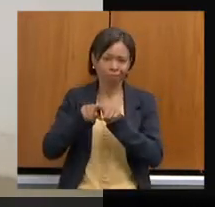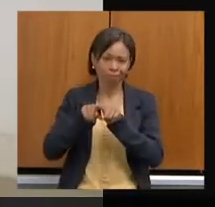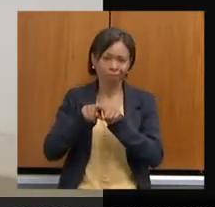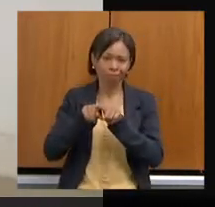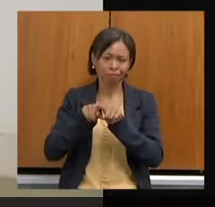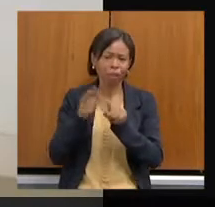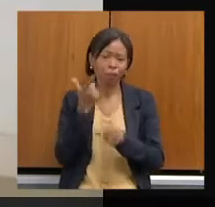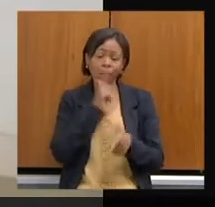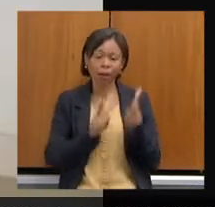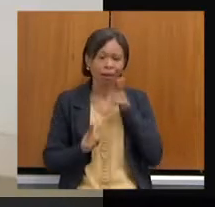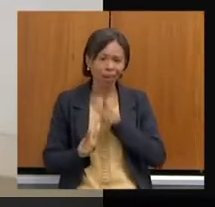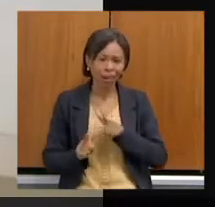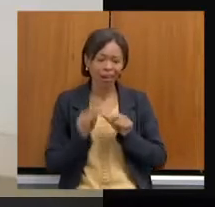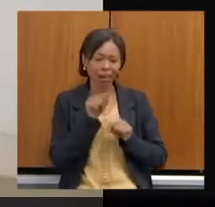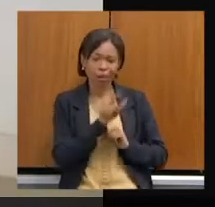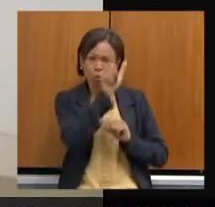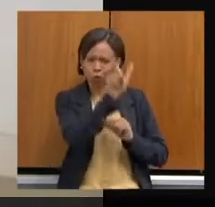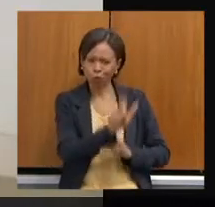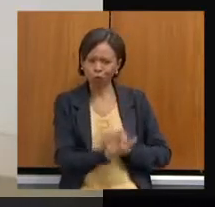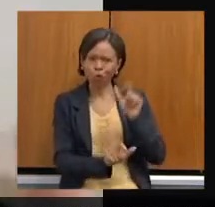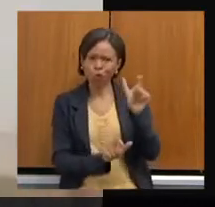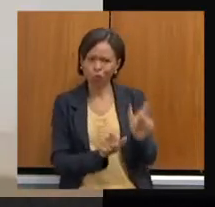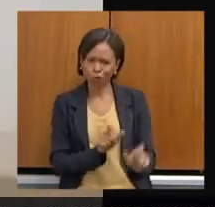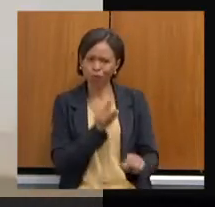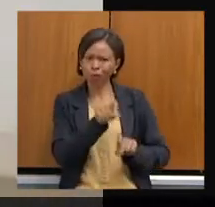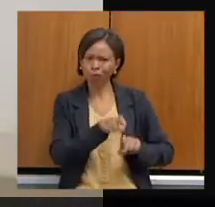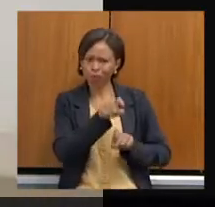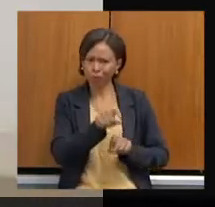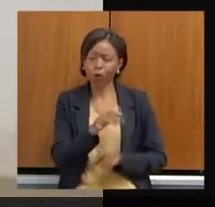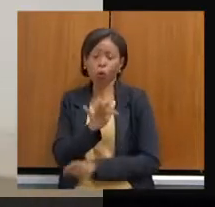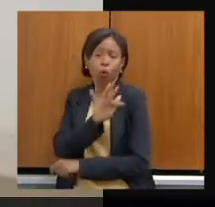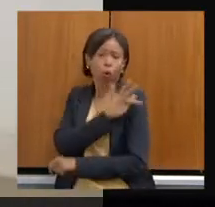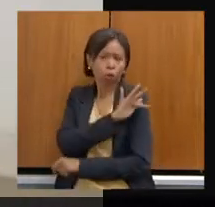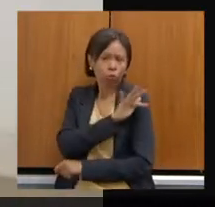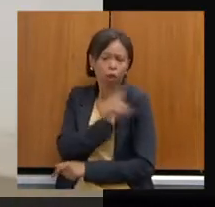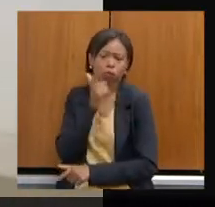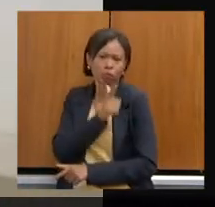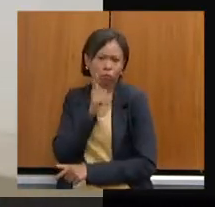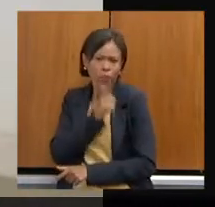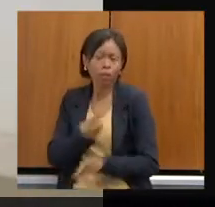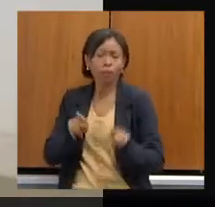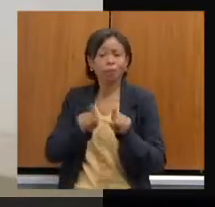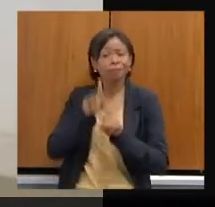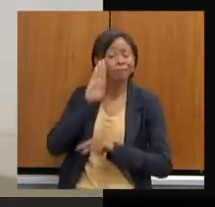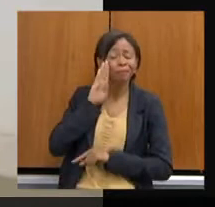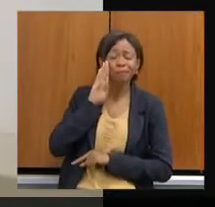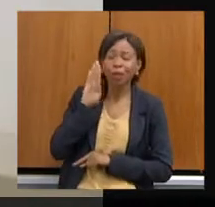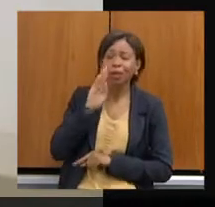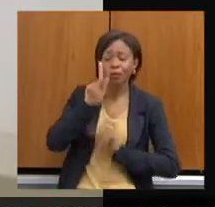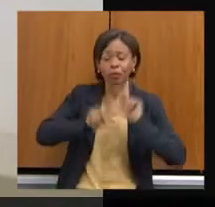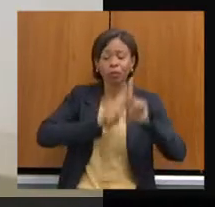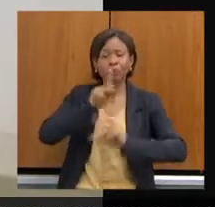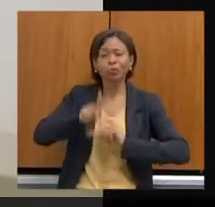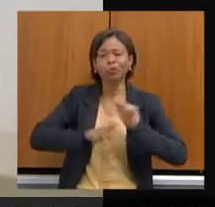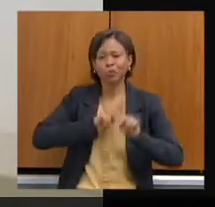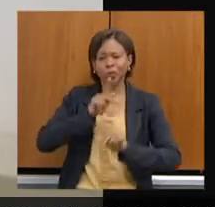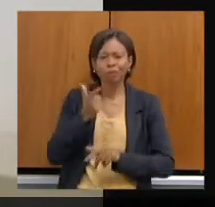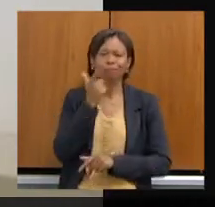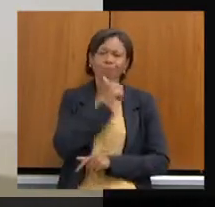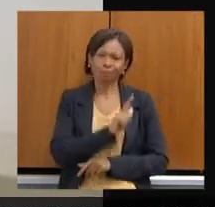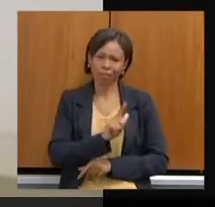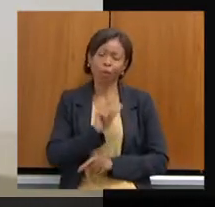produtor a licitação e ganha principalmente a população com produtos de